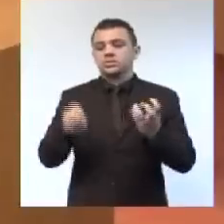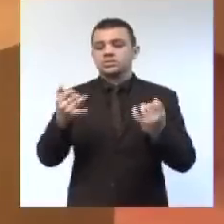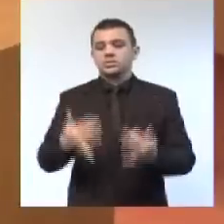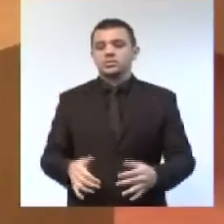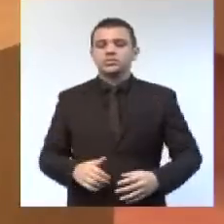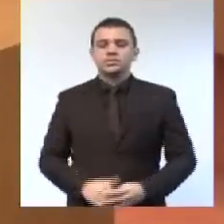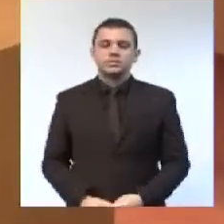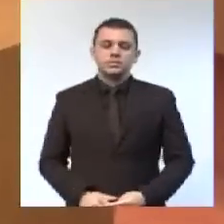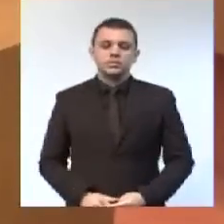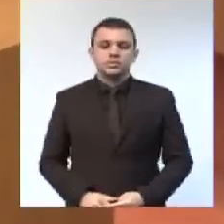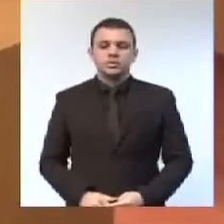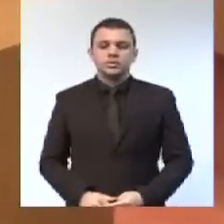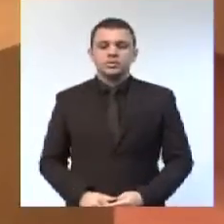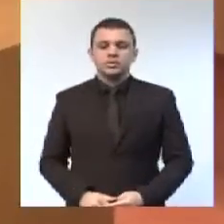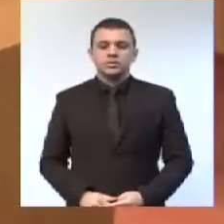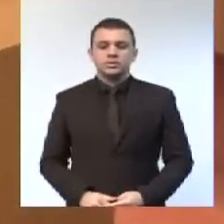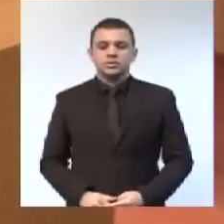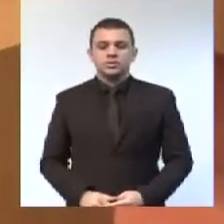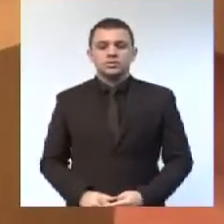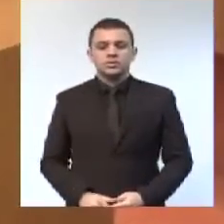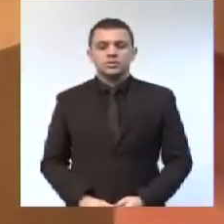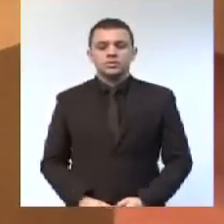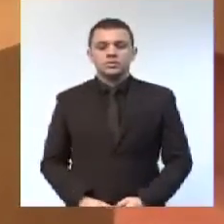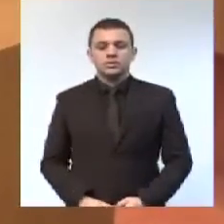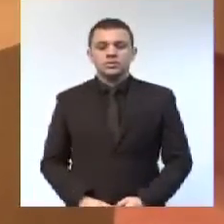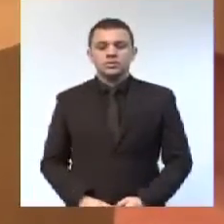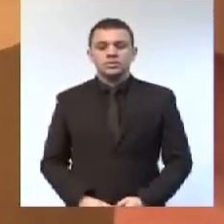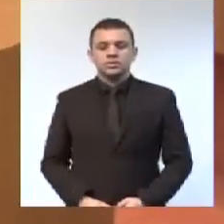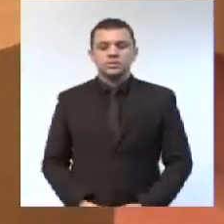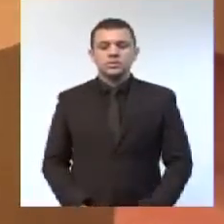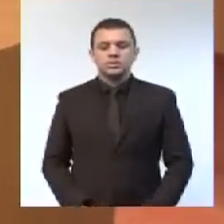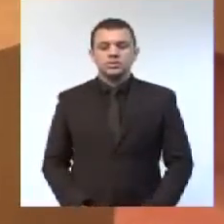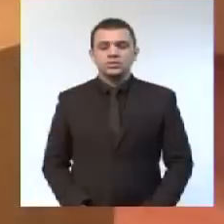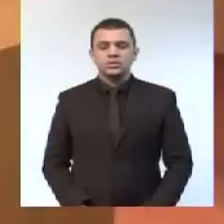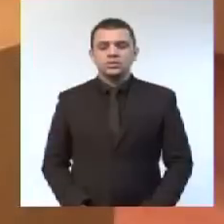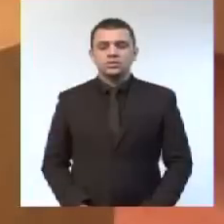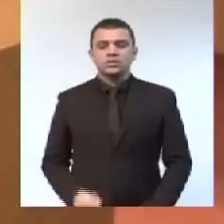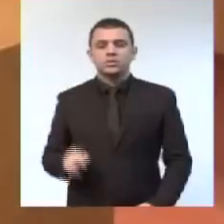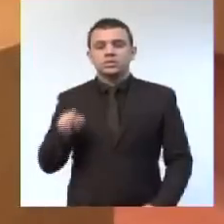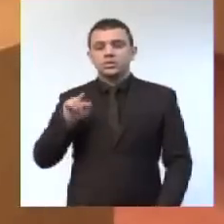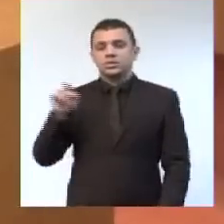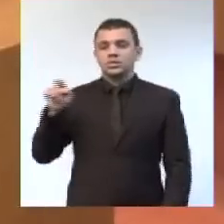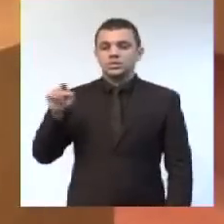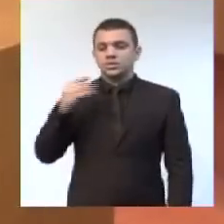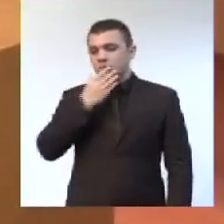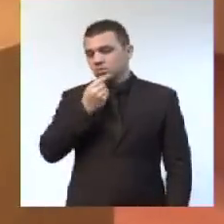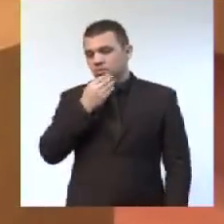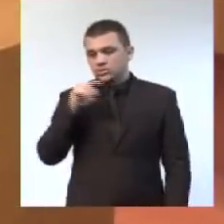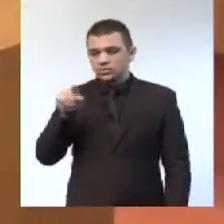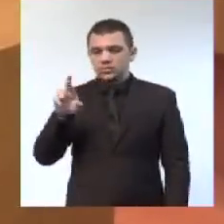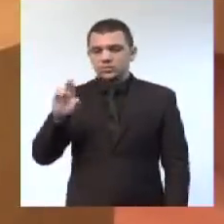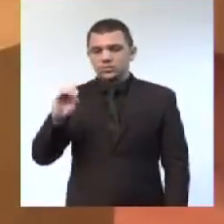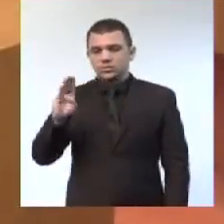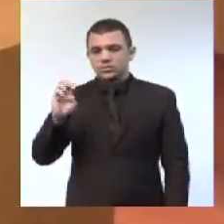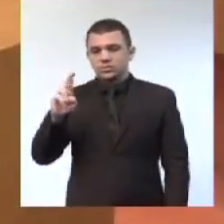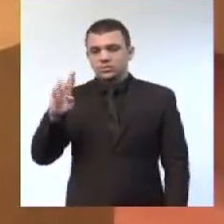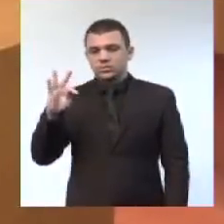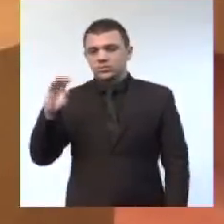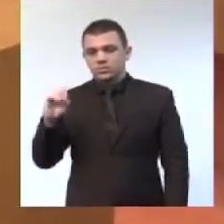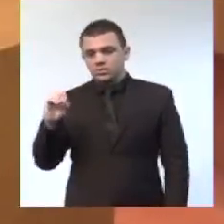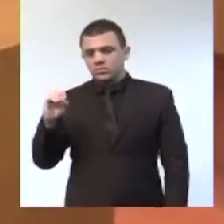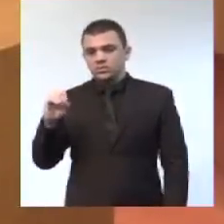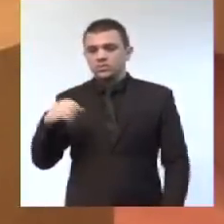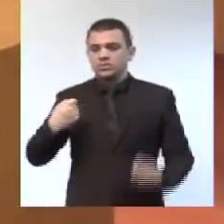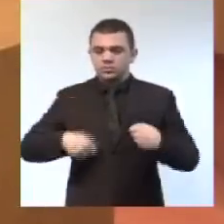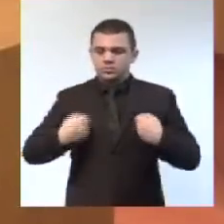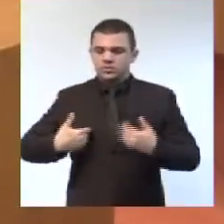longo caminho para falar de igual para igual com o Ricardo Moura, talvez por isso ele nunca tenha me respondido. Deputada